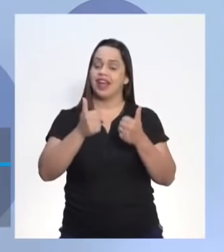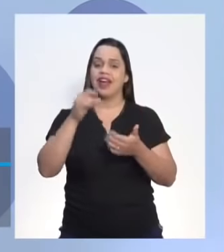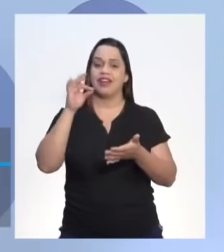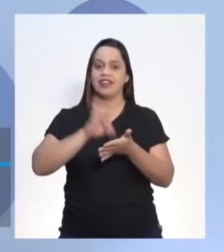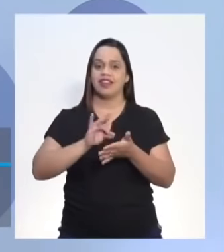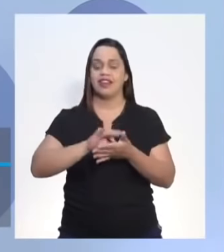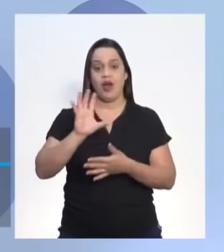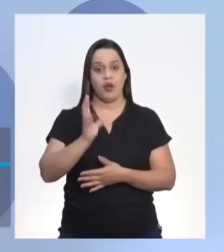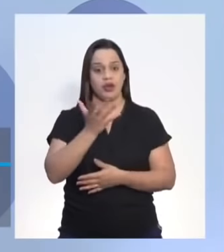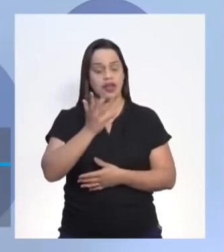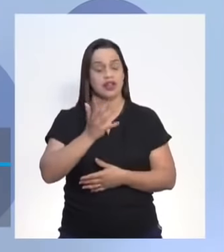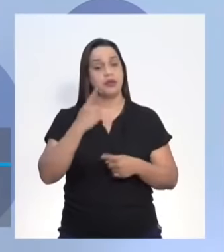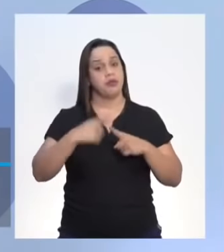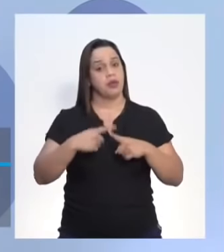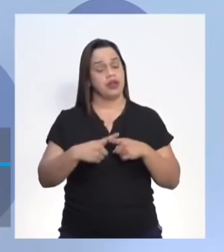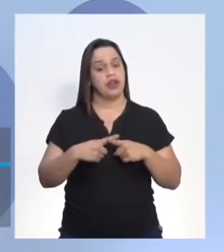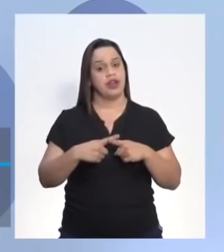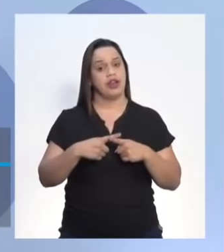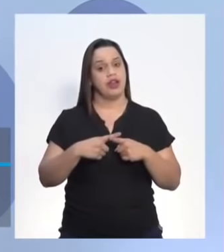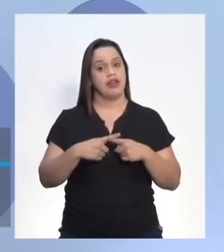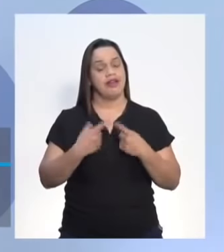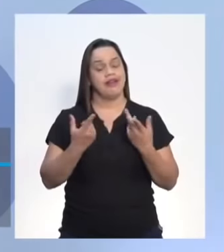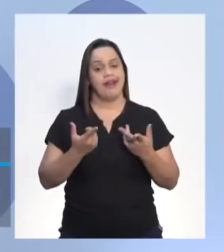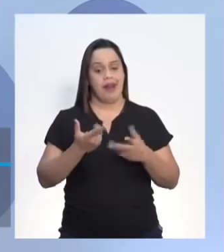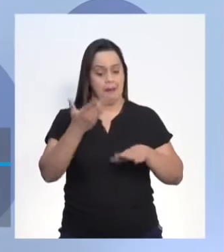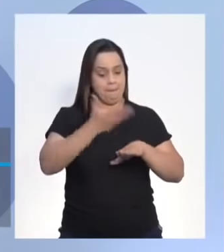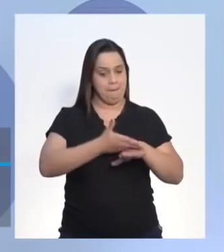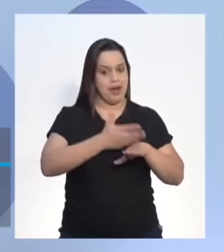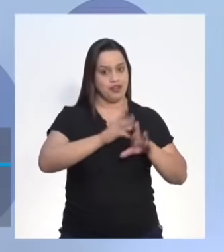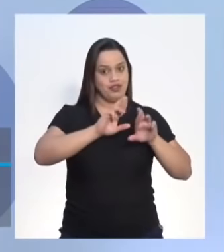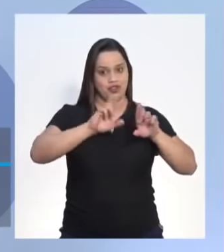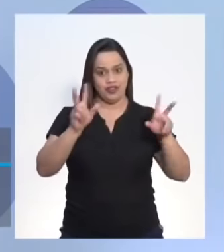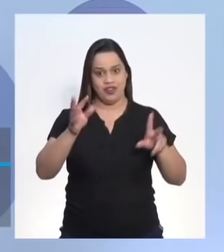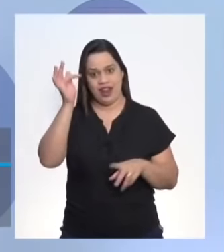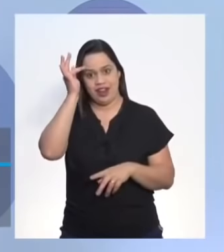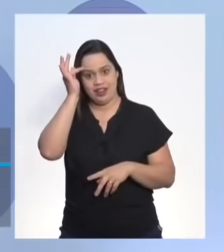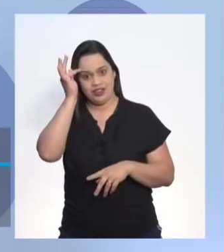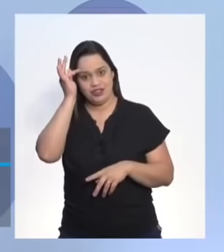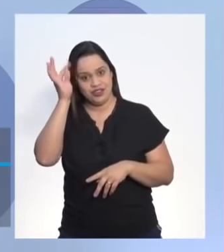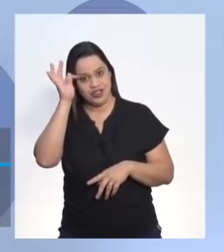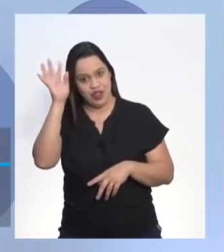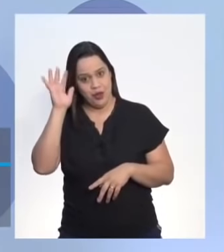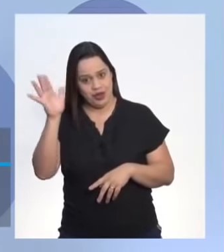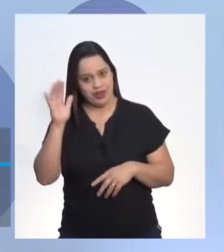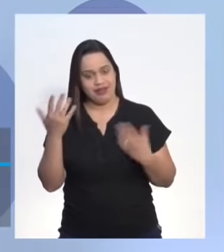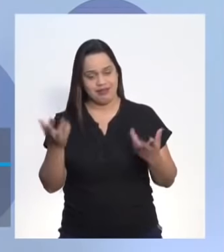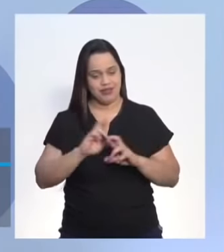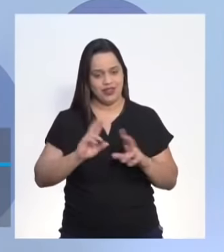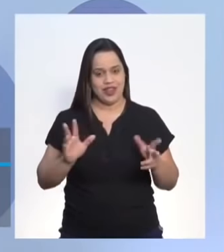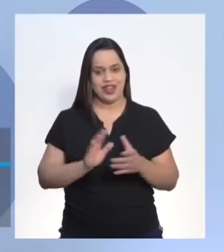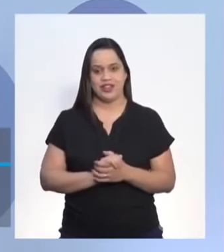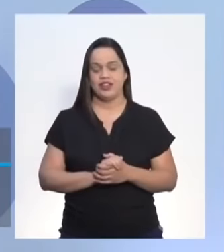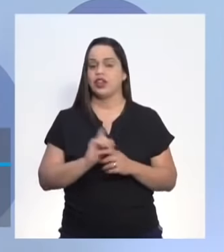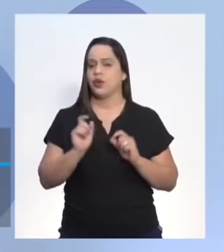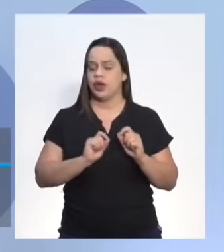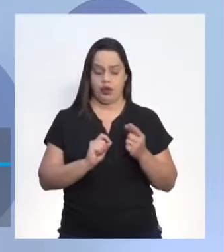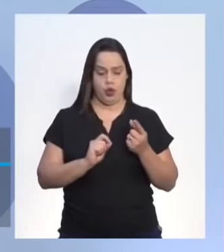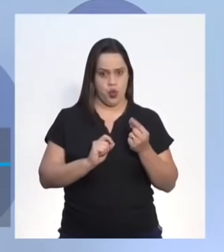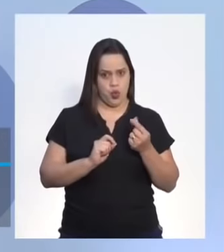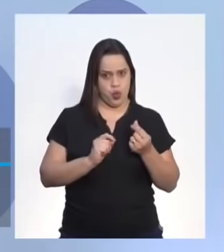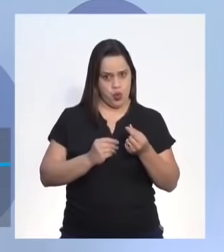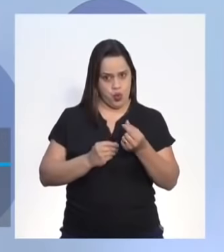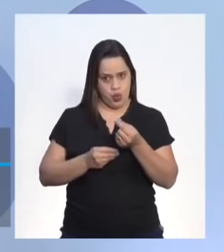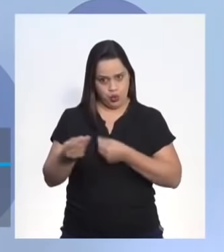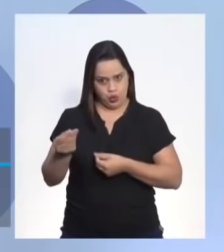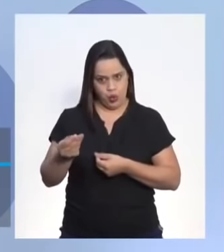Uma coisa é teoria, às vezes outra coisa é a prática, vida real, né? Ele colocou assim, ó. O troco, sabe quanto seria